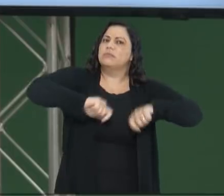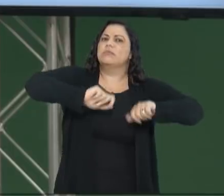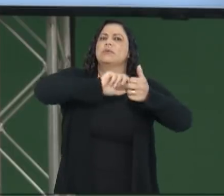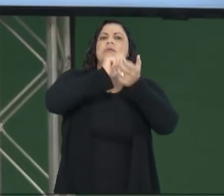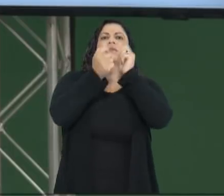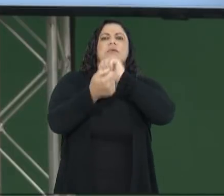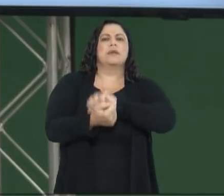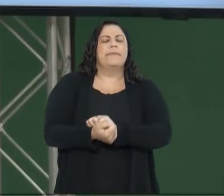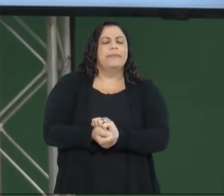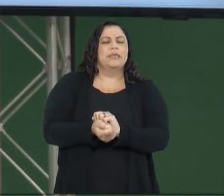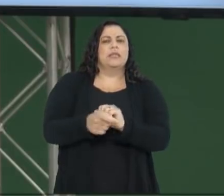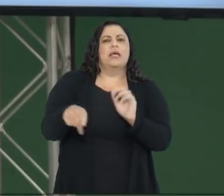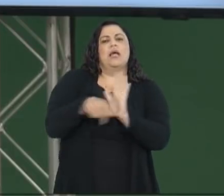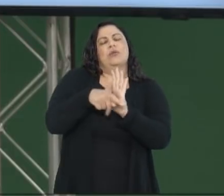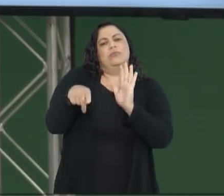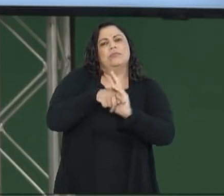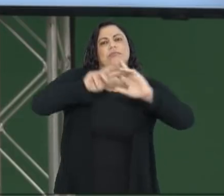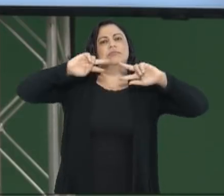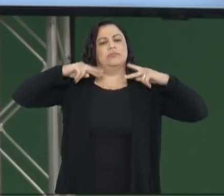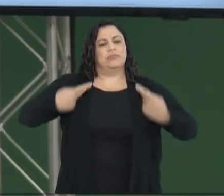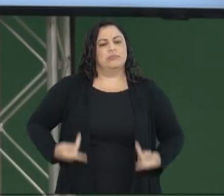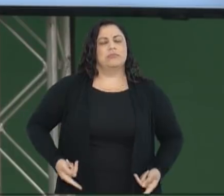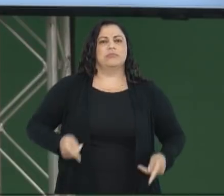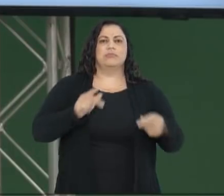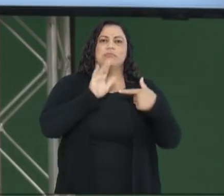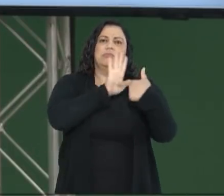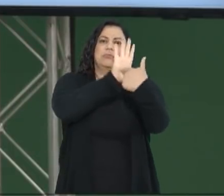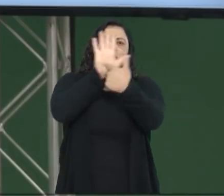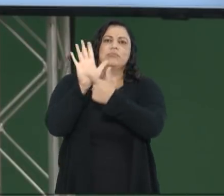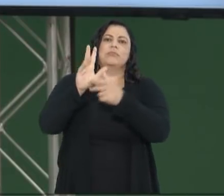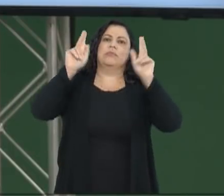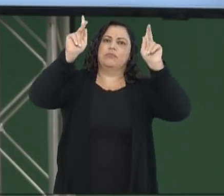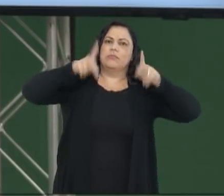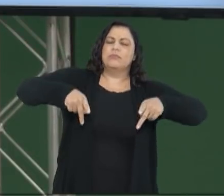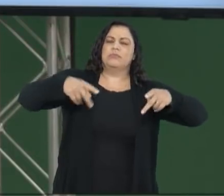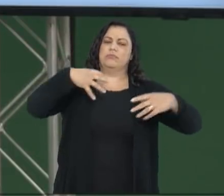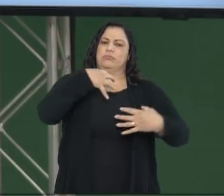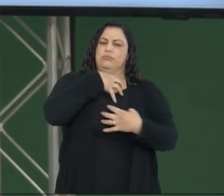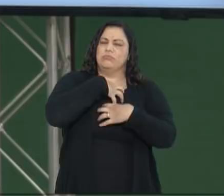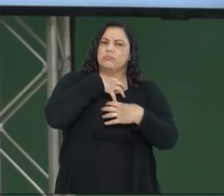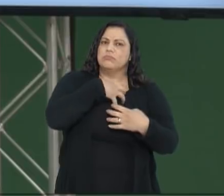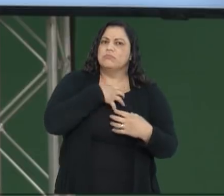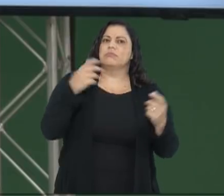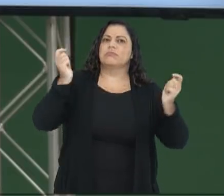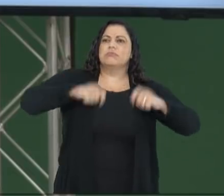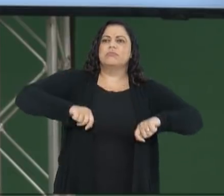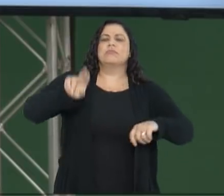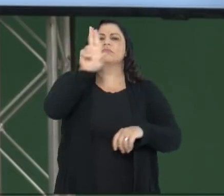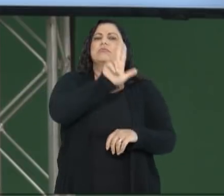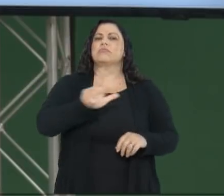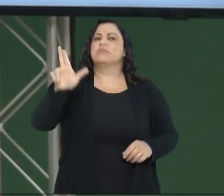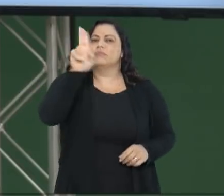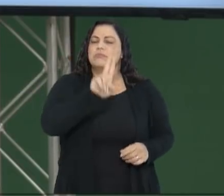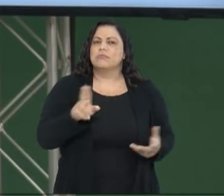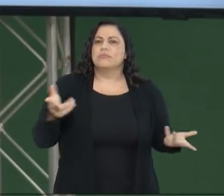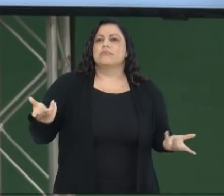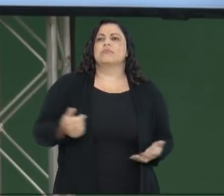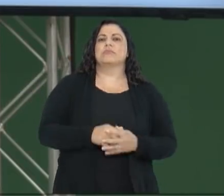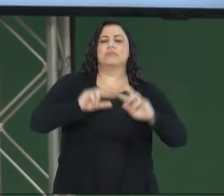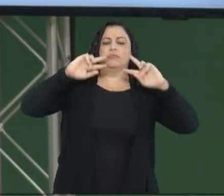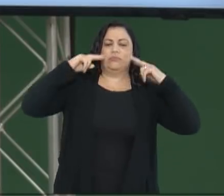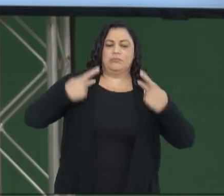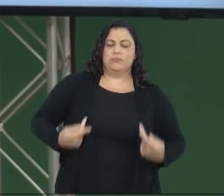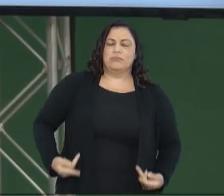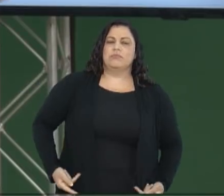aqui pelo ser humano é refletida na paisagem. A maneira como o espaço é usado, como o ser humano se